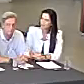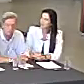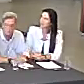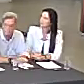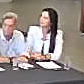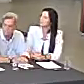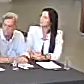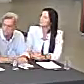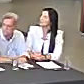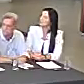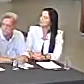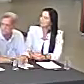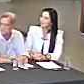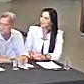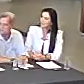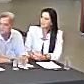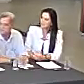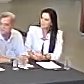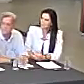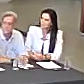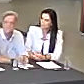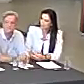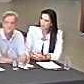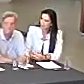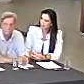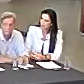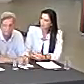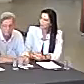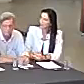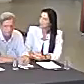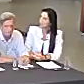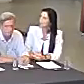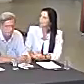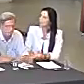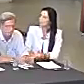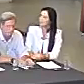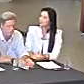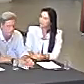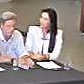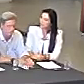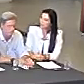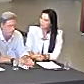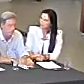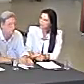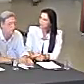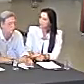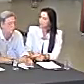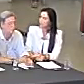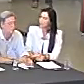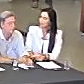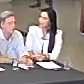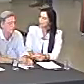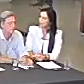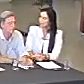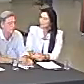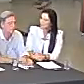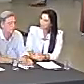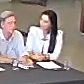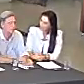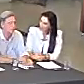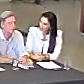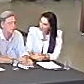Minas Gerais. Boa tarde a todos e todas. Eu agradeço a participação aqui